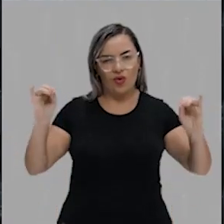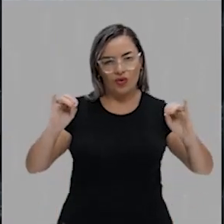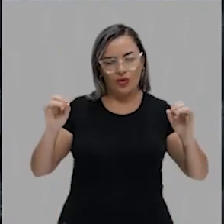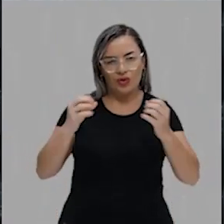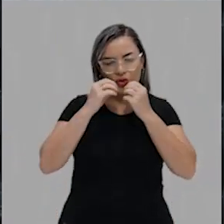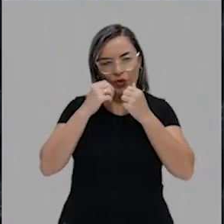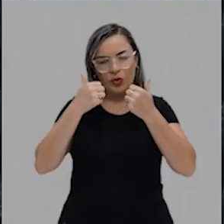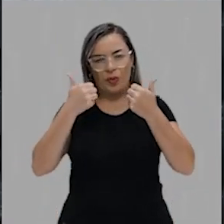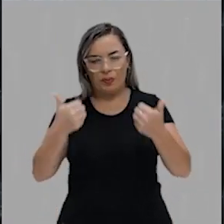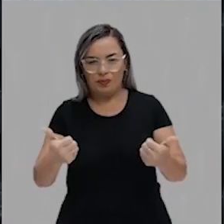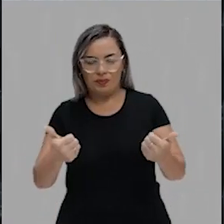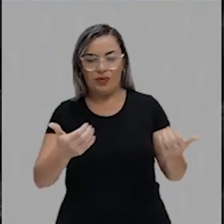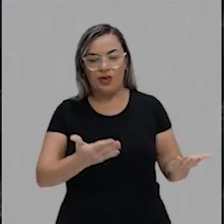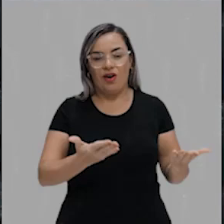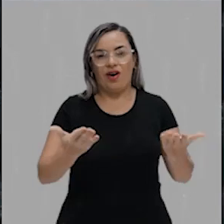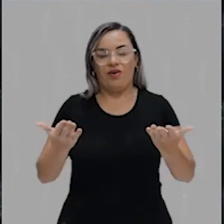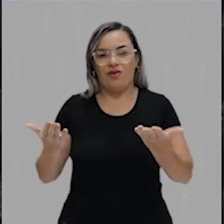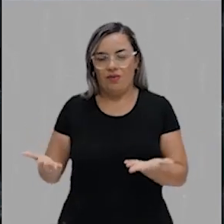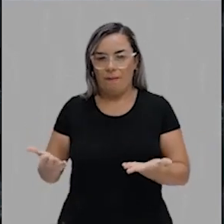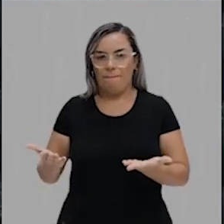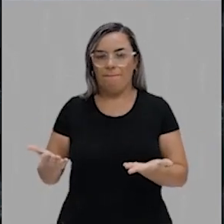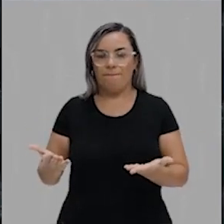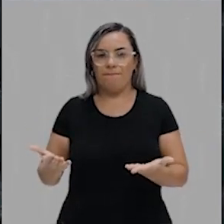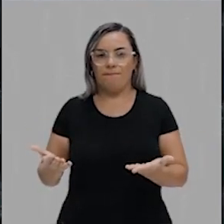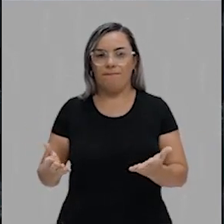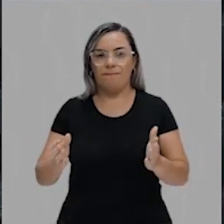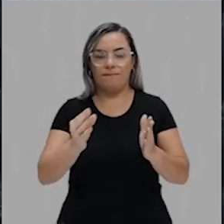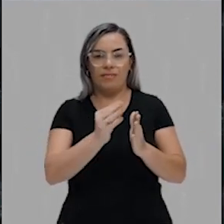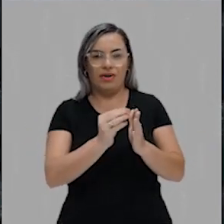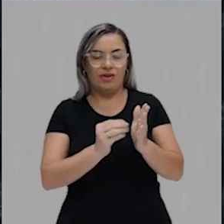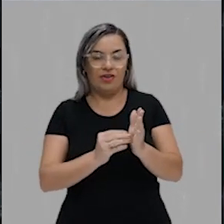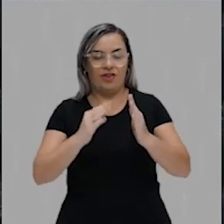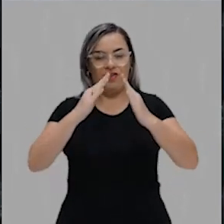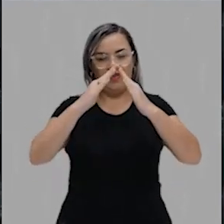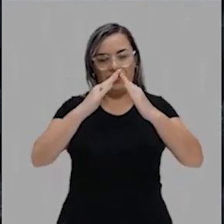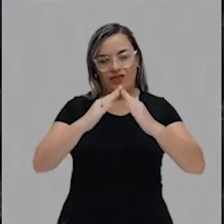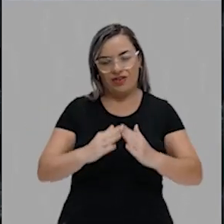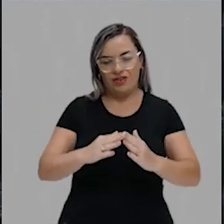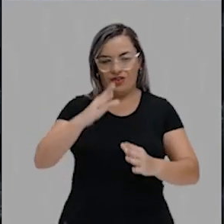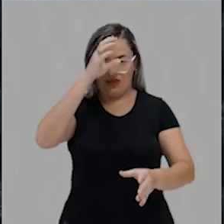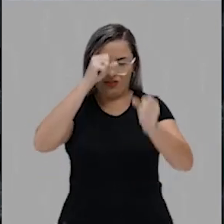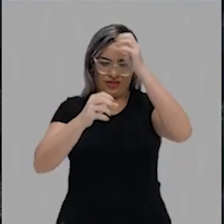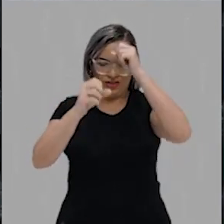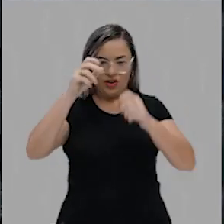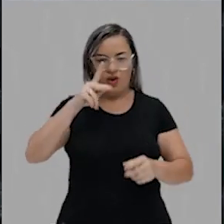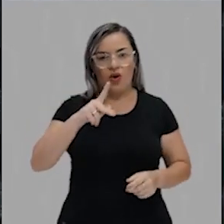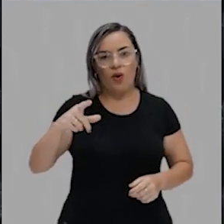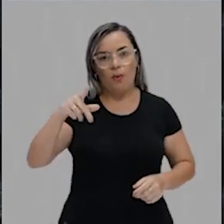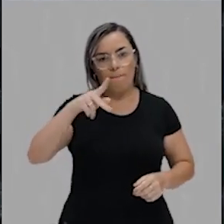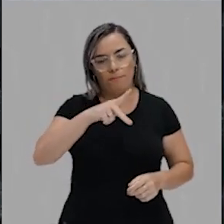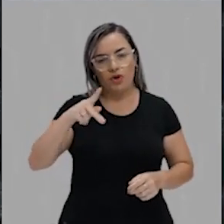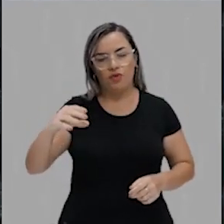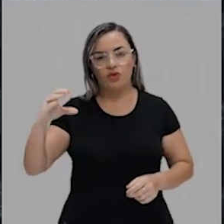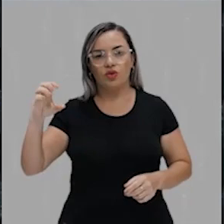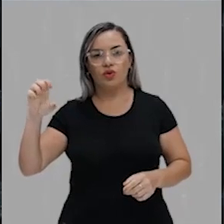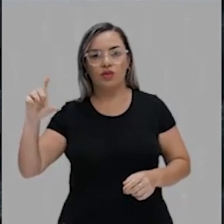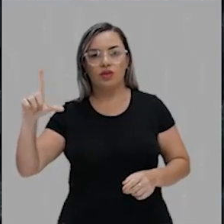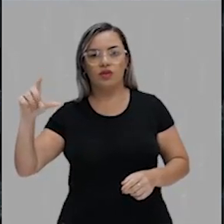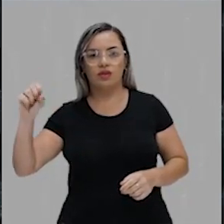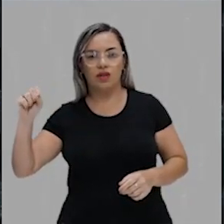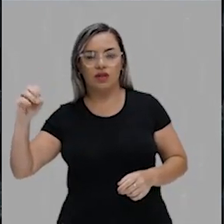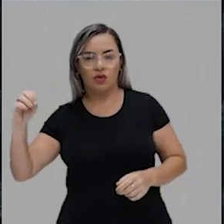pessoal, tudo bem com vocês? Sejam bem-vindos a mais uma aula do Fica em Casa Aprendendo. Eu sou o professor Celso Ramos, seu professor de Biologia.